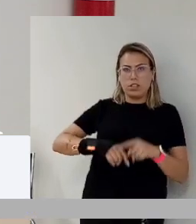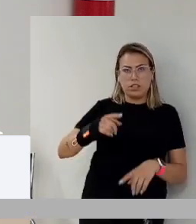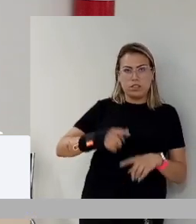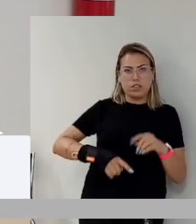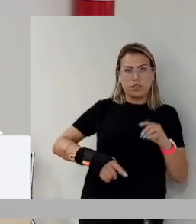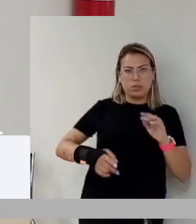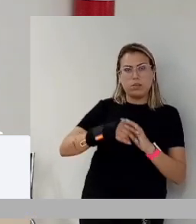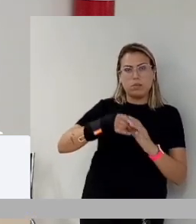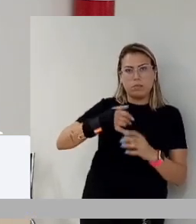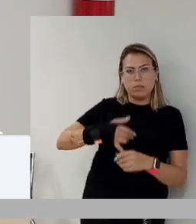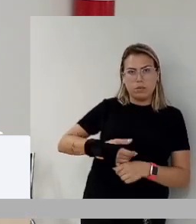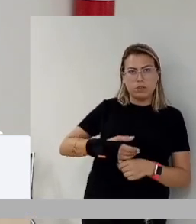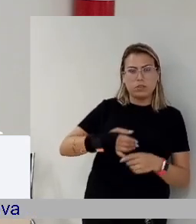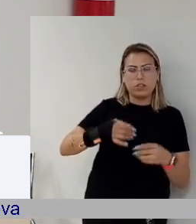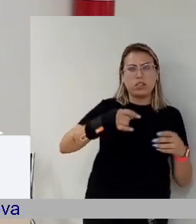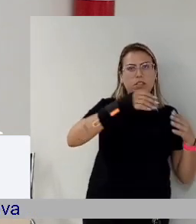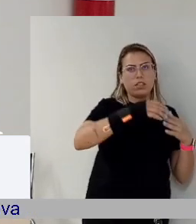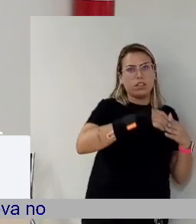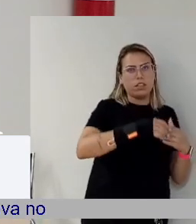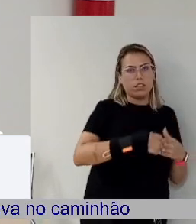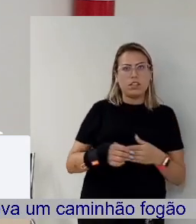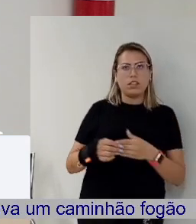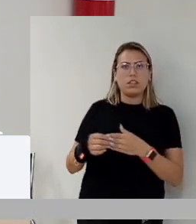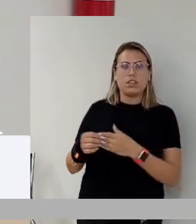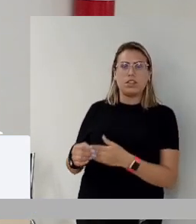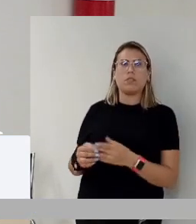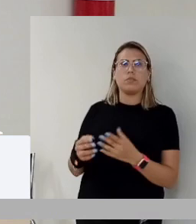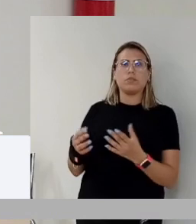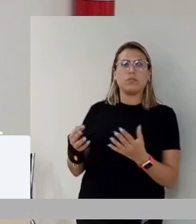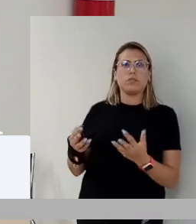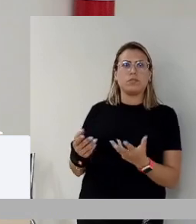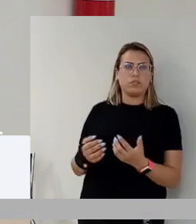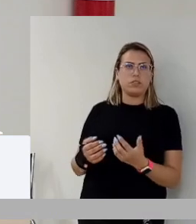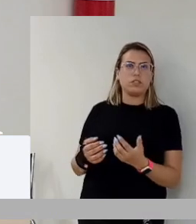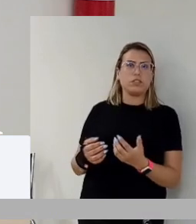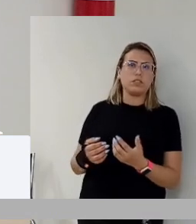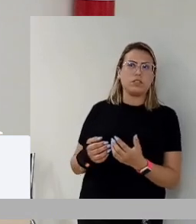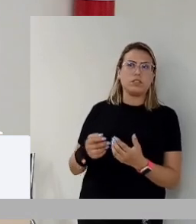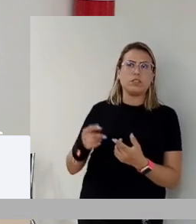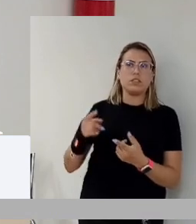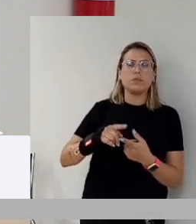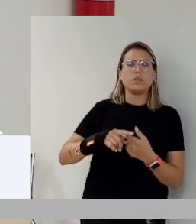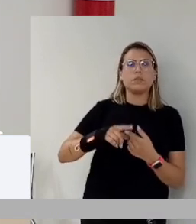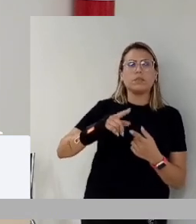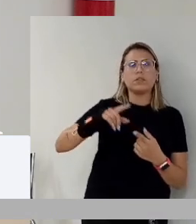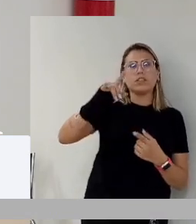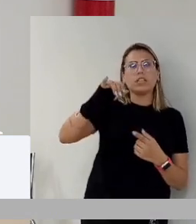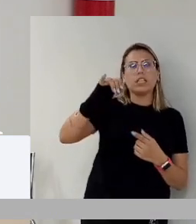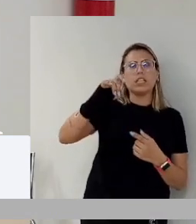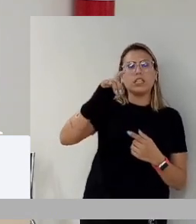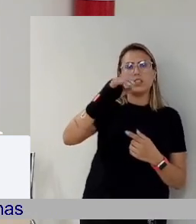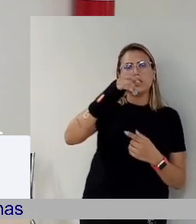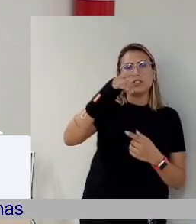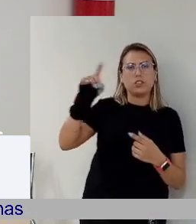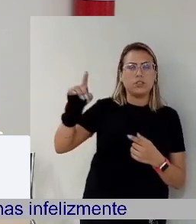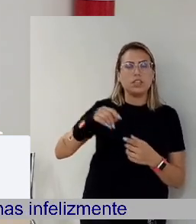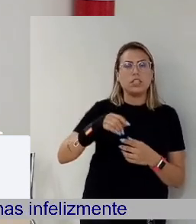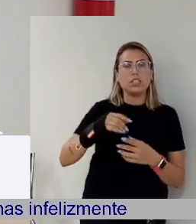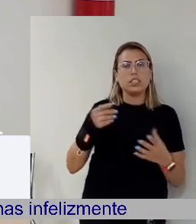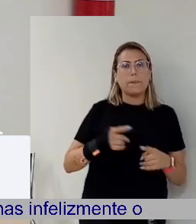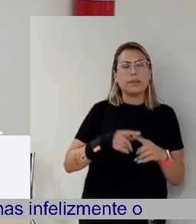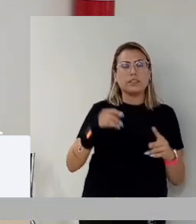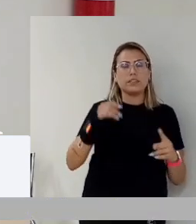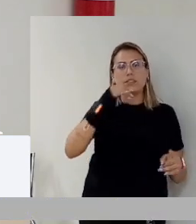posto ele leva num caminhão fogão e leva lá pro lixão de de al sando mas infelizmente o